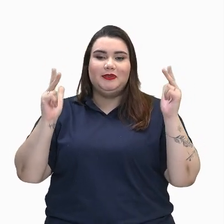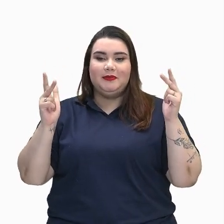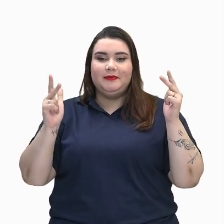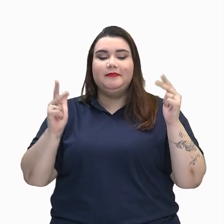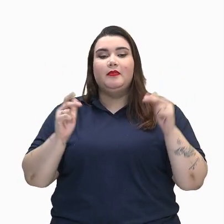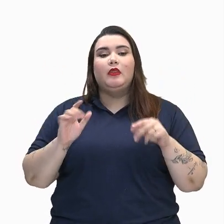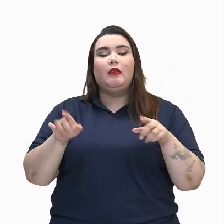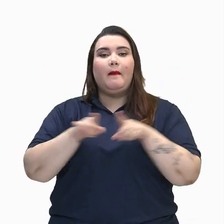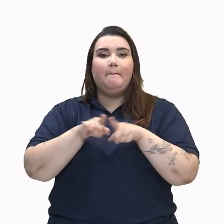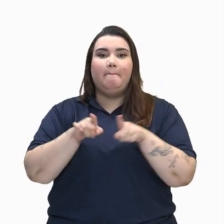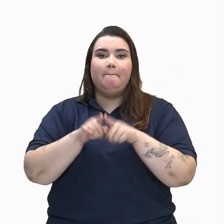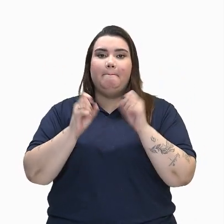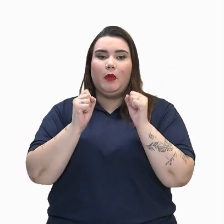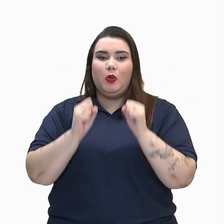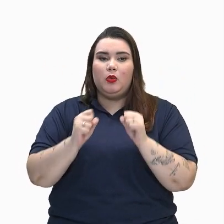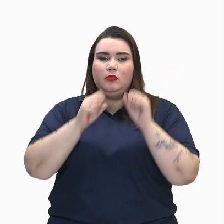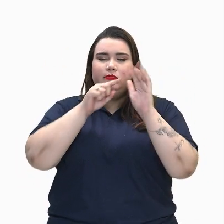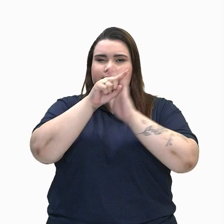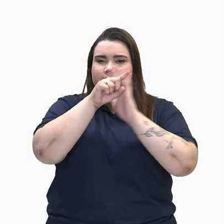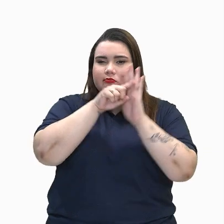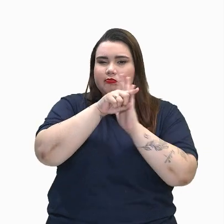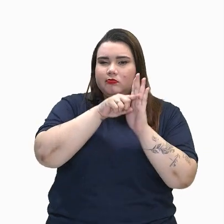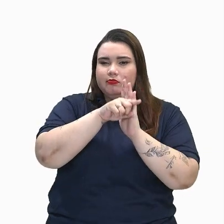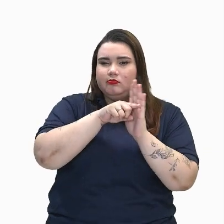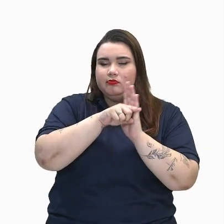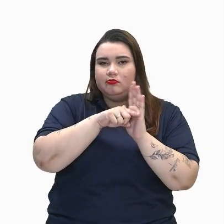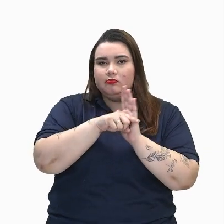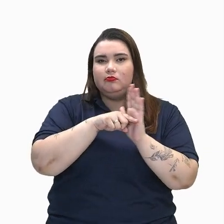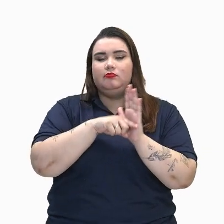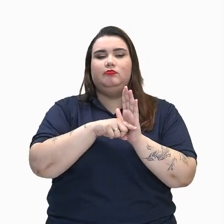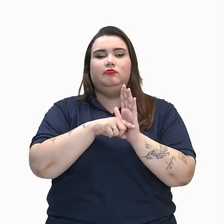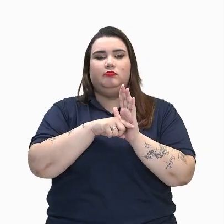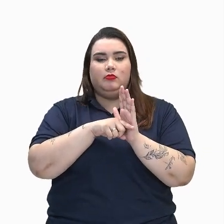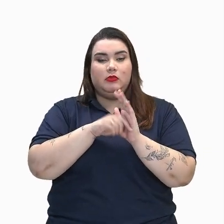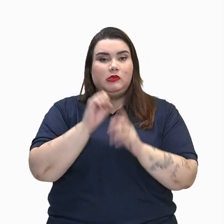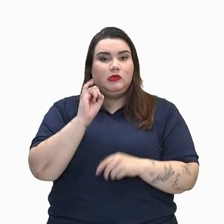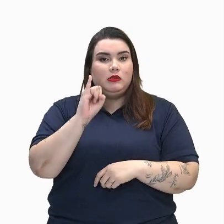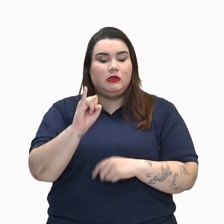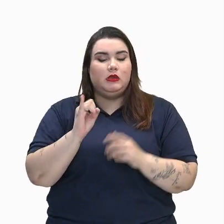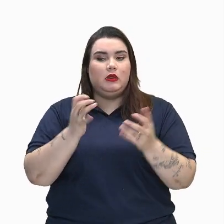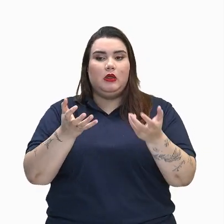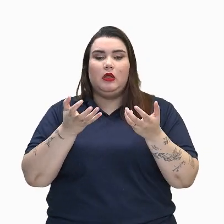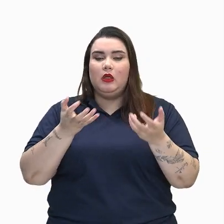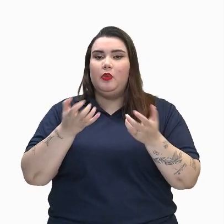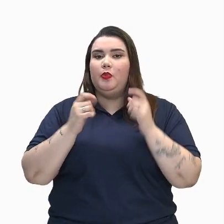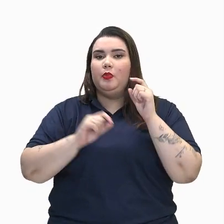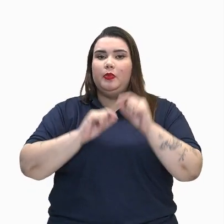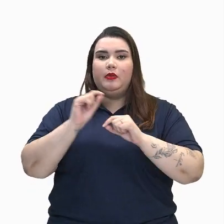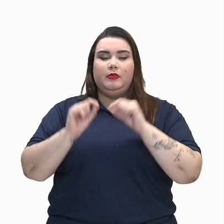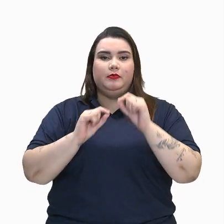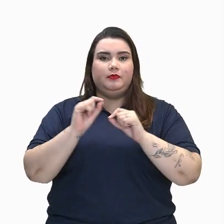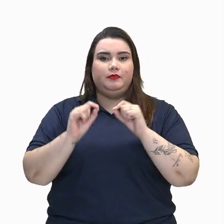também pode investigar, quando se quer